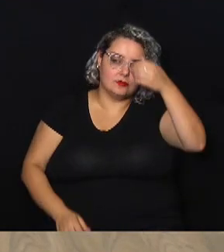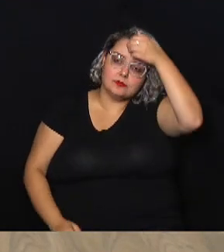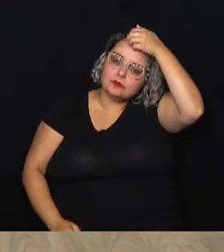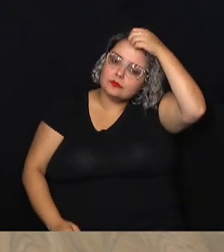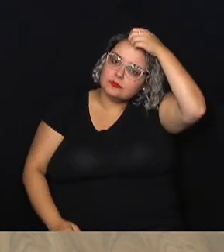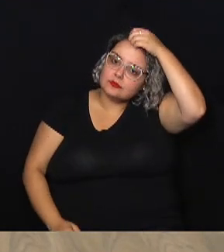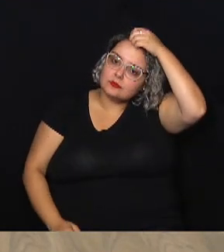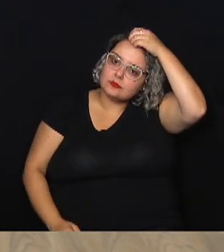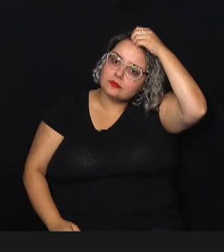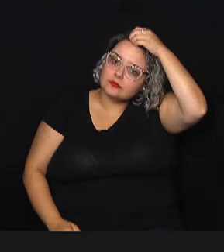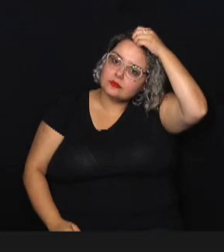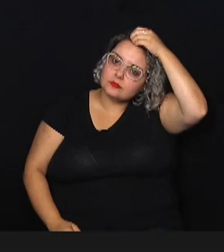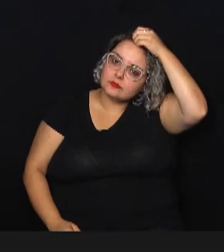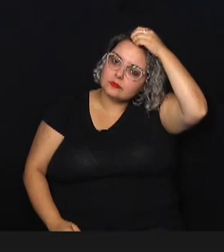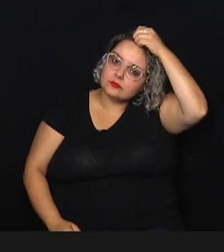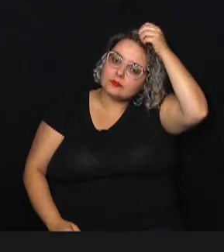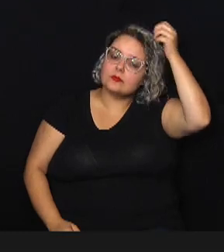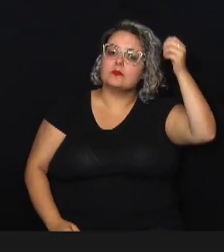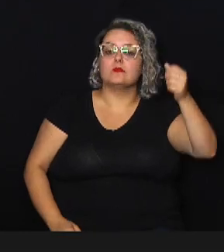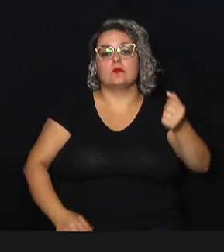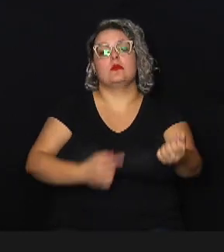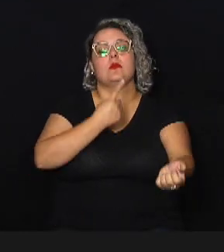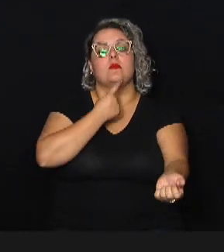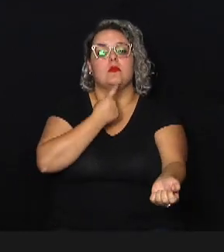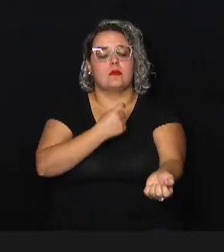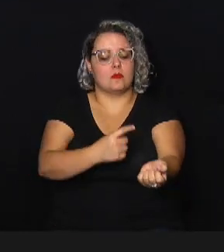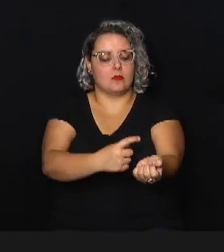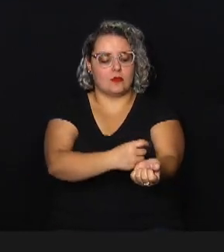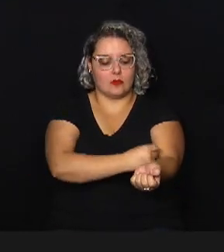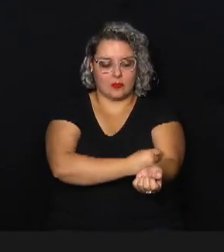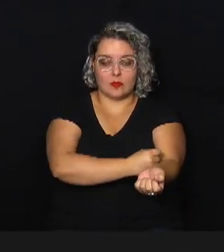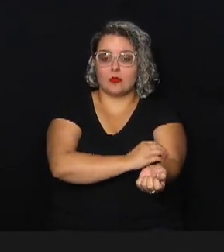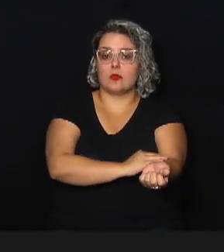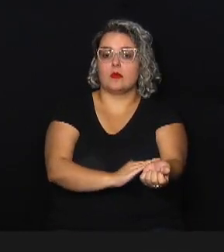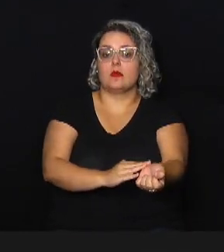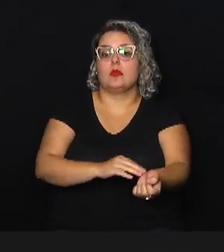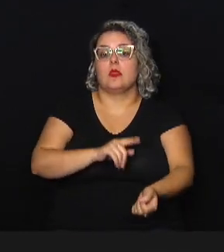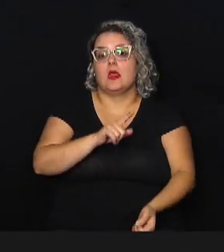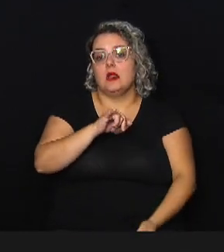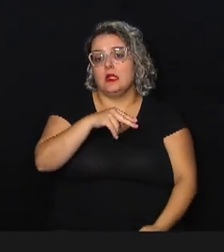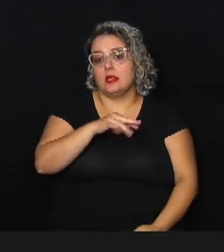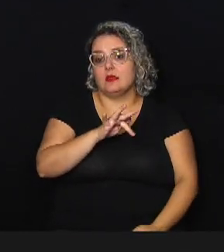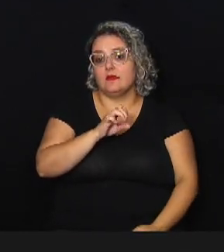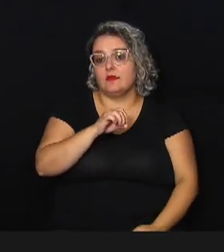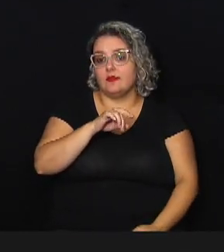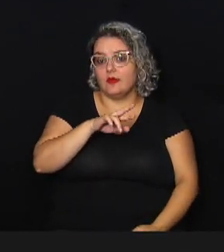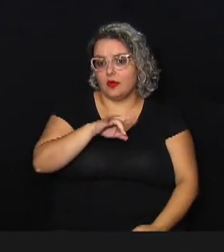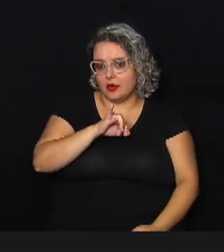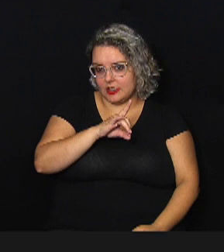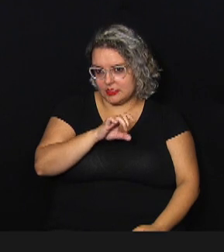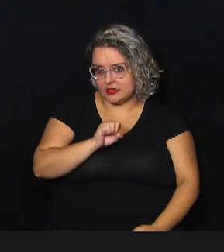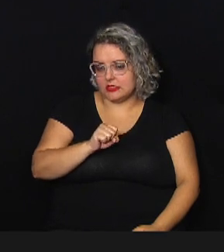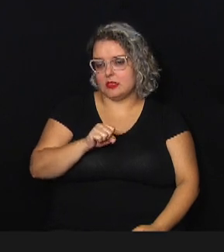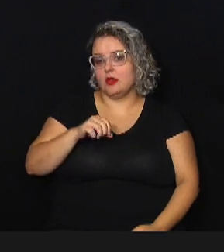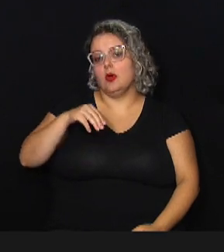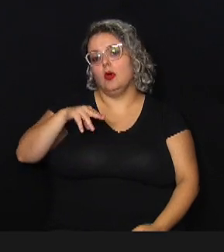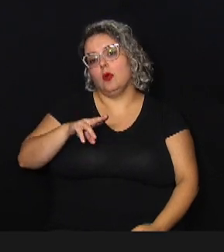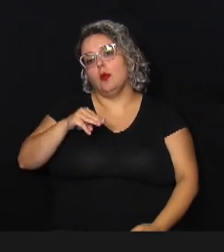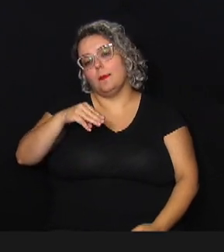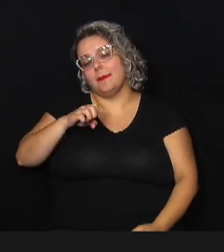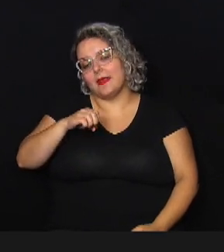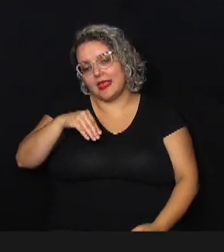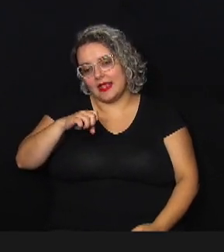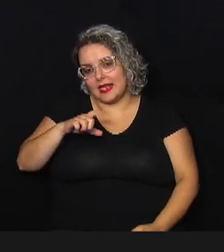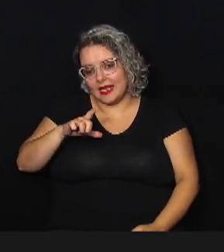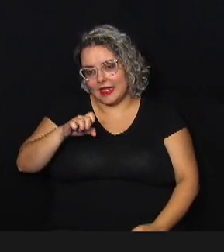as leucemias agudas, seja ela a linfóide ou a mieloide, elas são as doenças mais agressivas, tá? Já